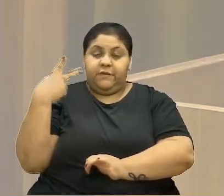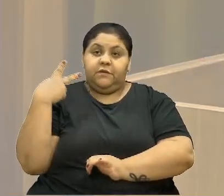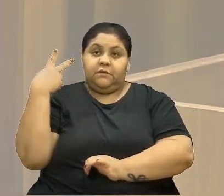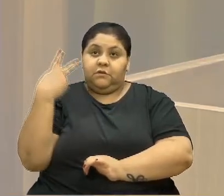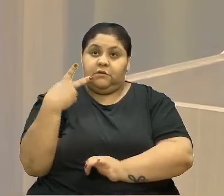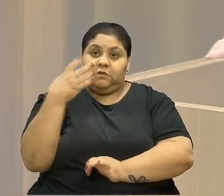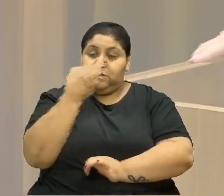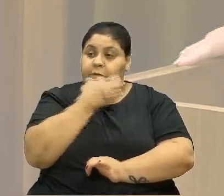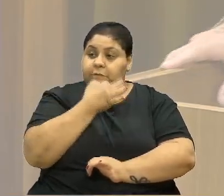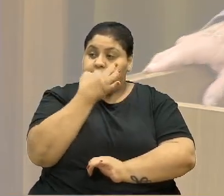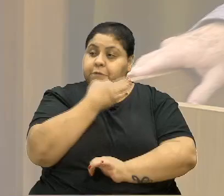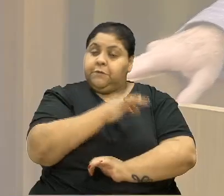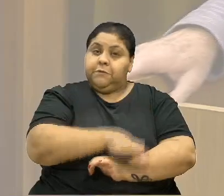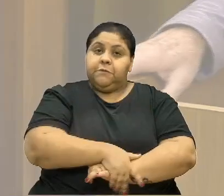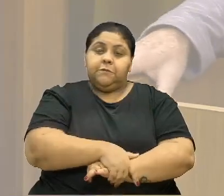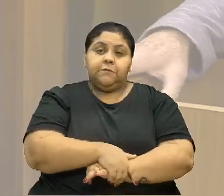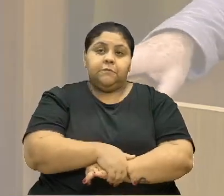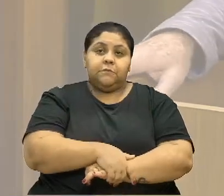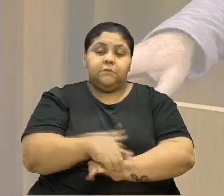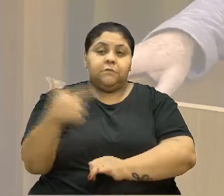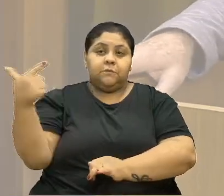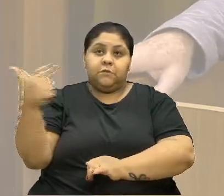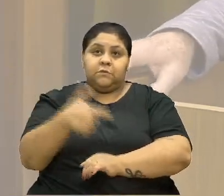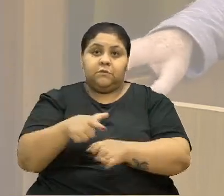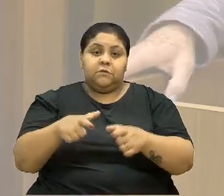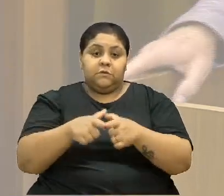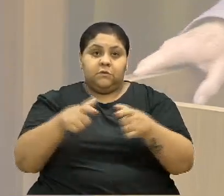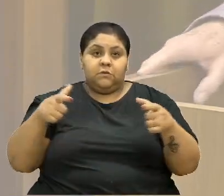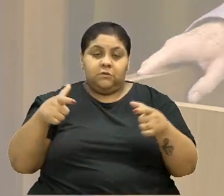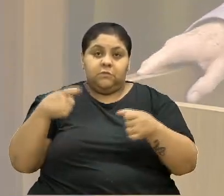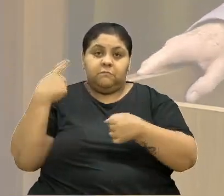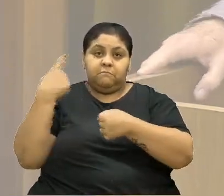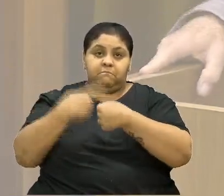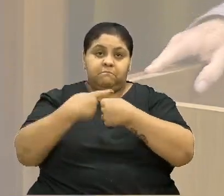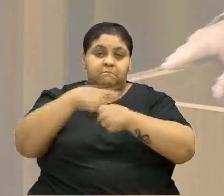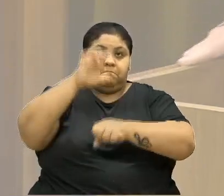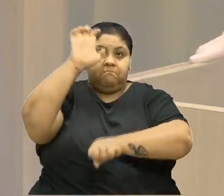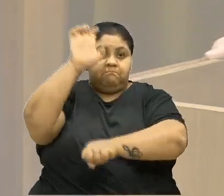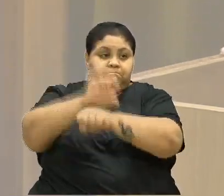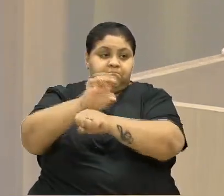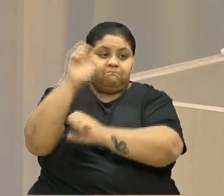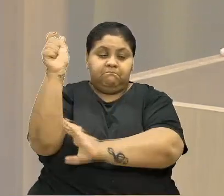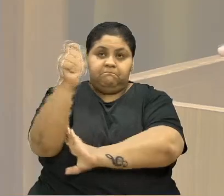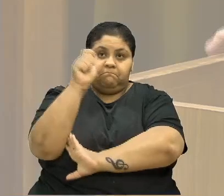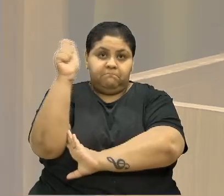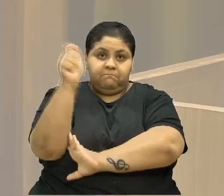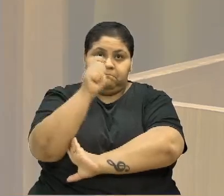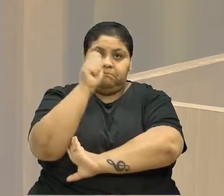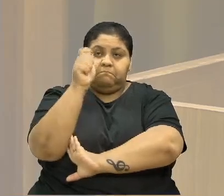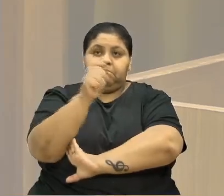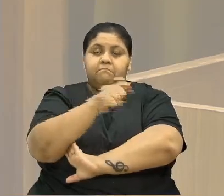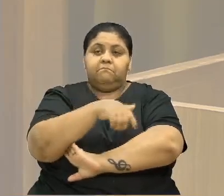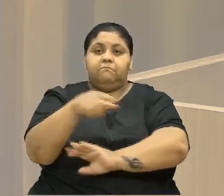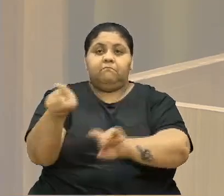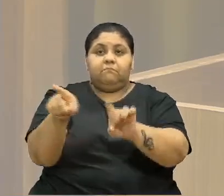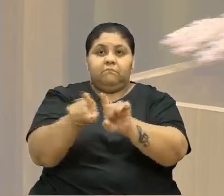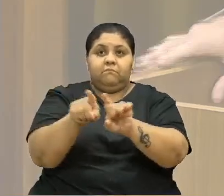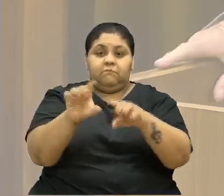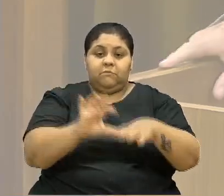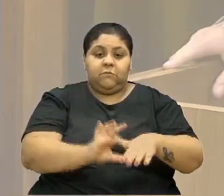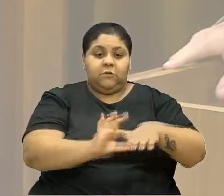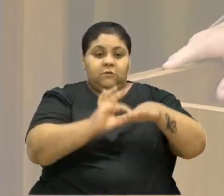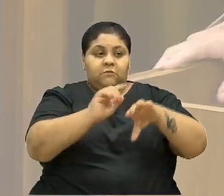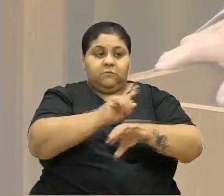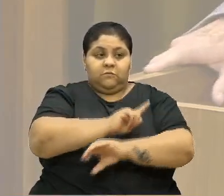em Caxias do Sul, a segunda maior cidade do estado do Rio Grande do Sul, e além disso, eu fui líder